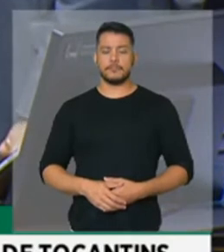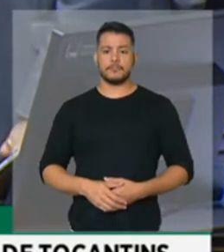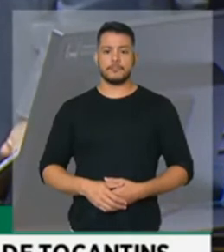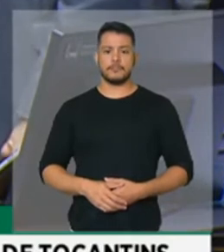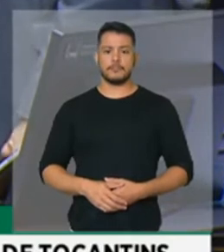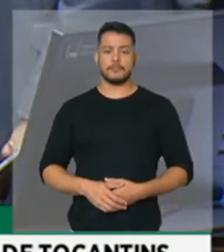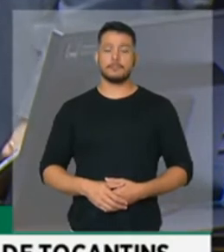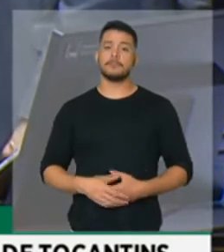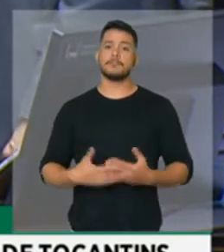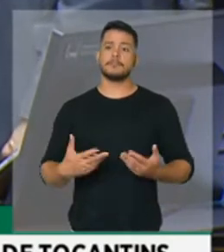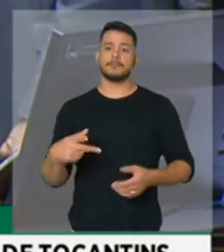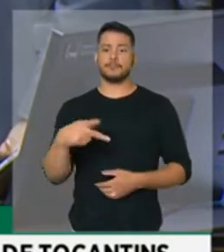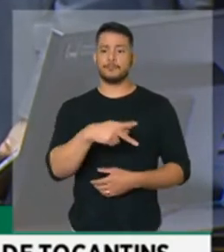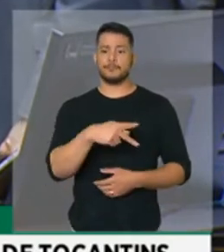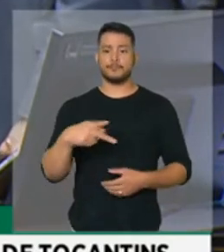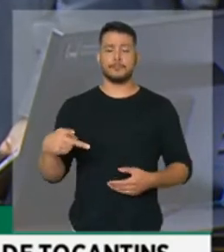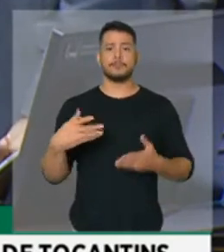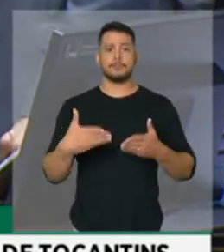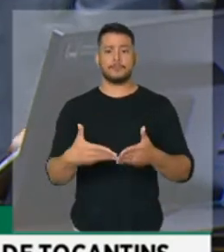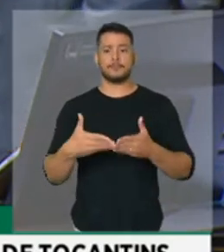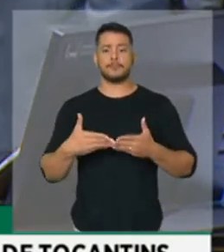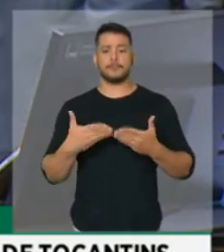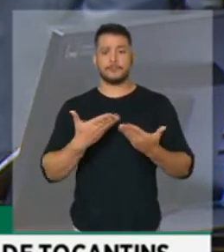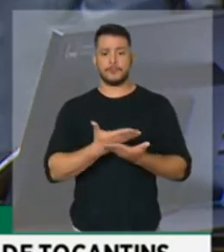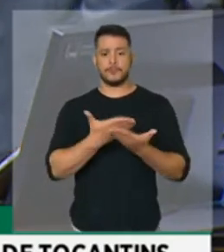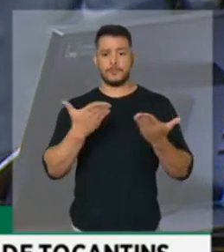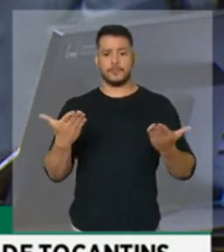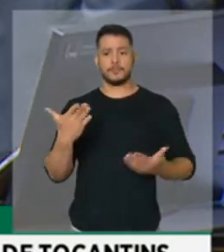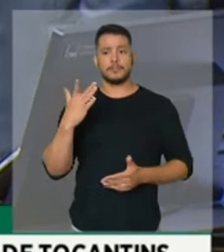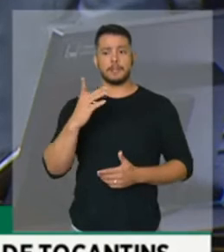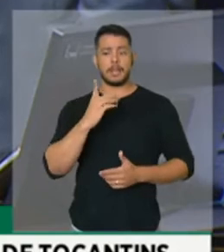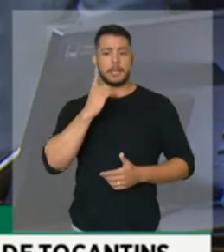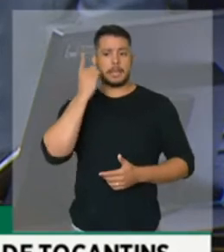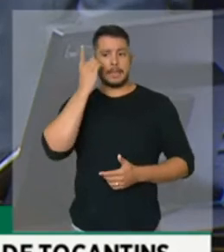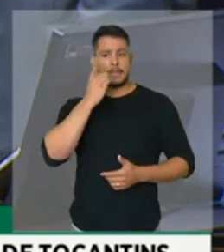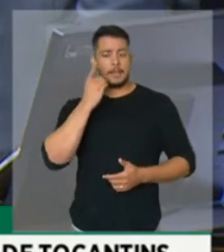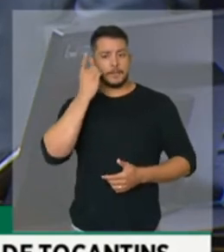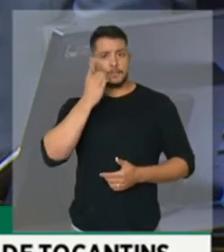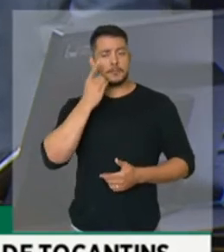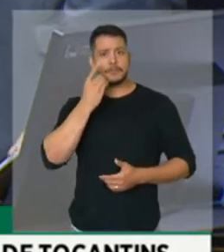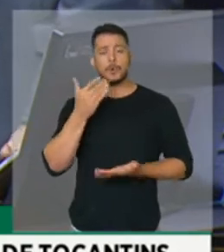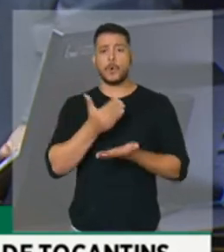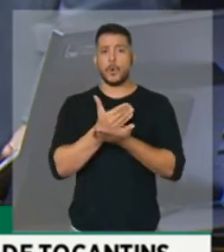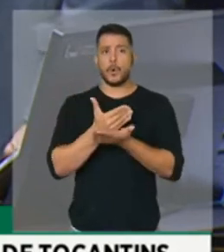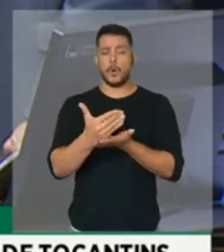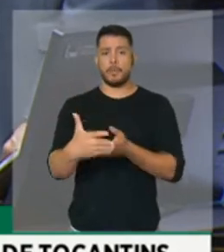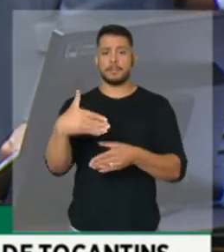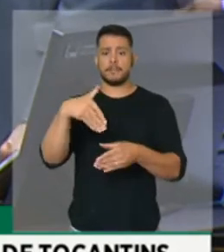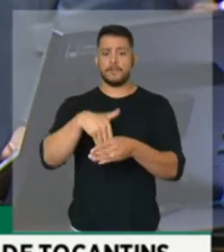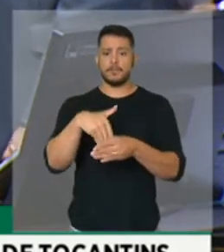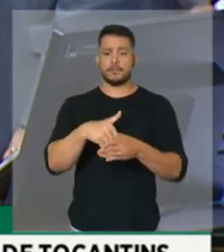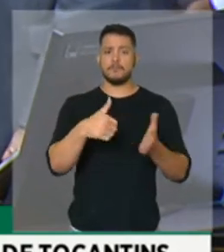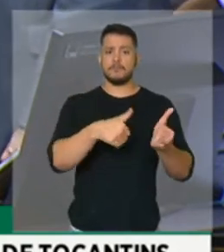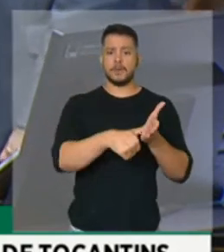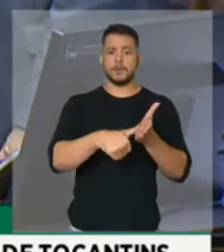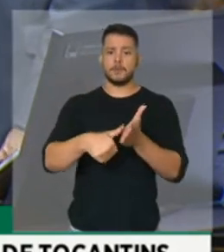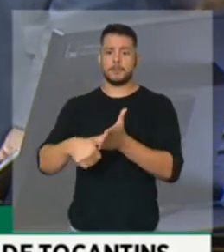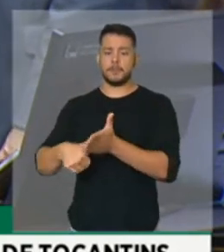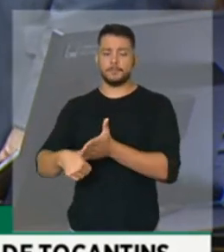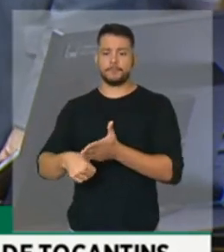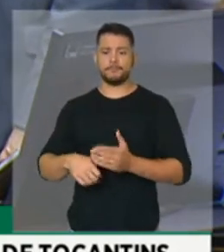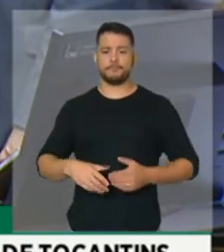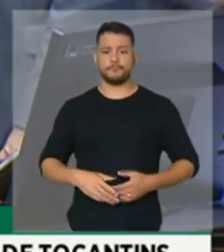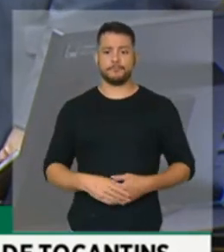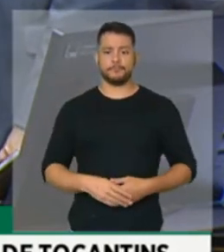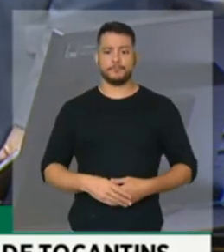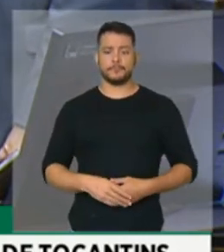A presidência solicita, senhoras deputadas e senhores deputados, que registrem seus votos no infoleco parlamentar. Está iniciada a